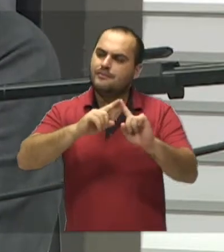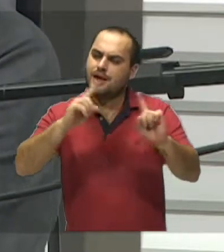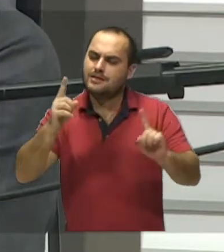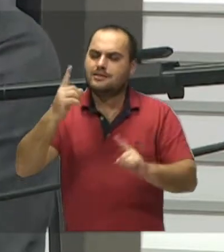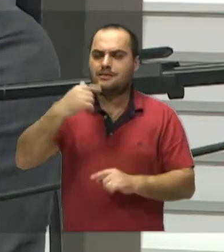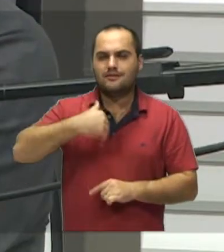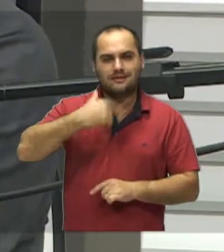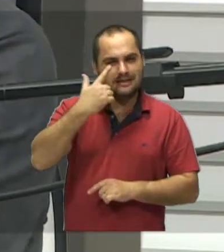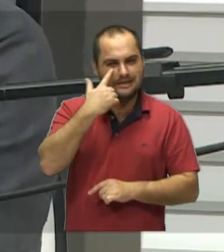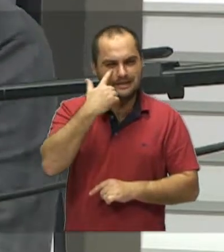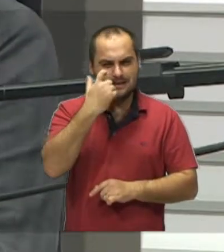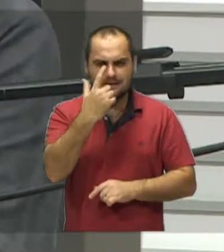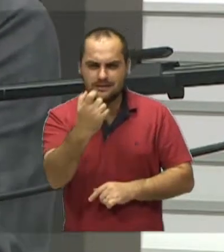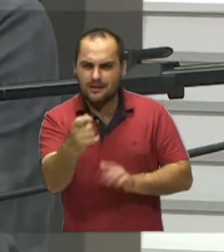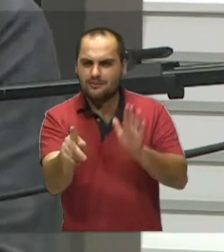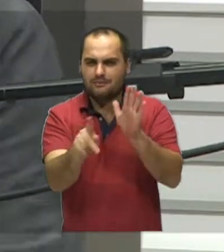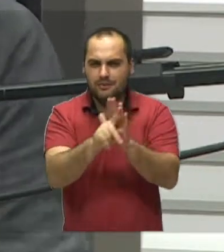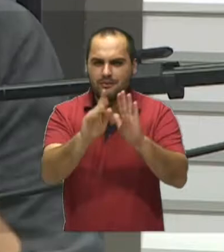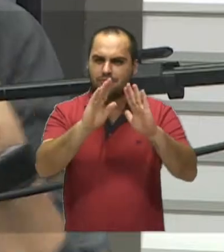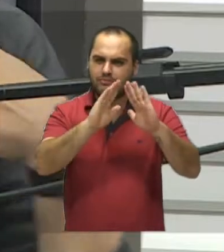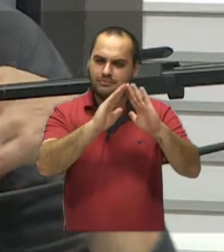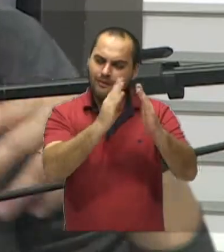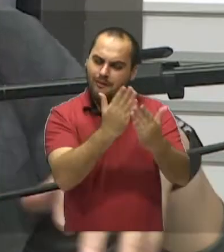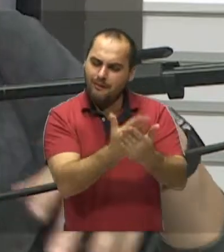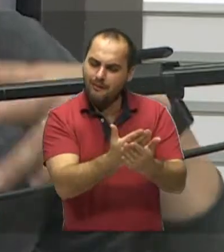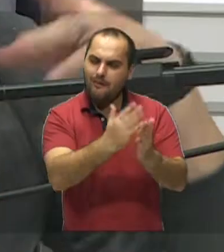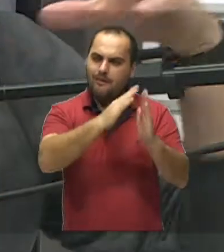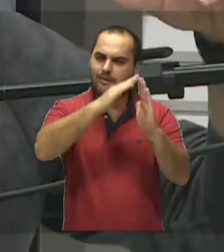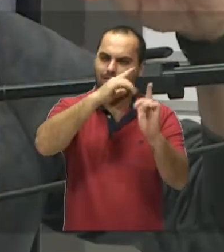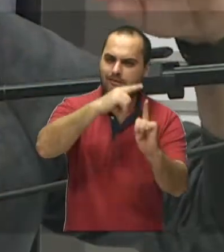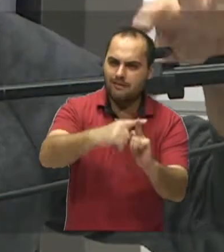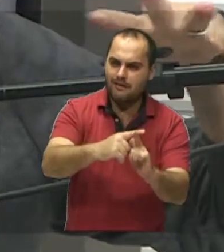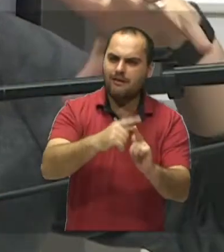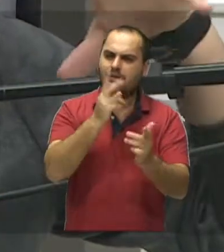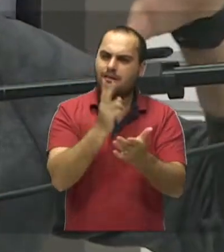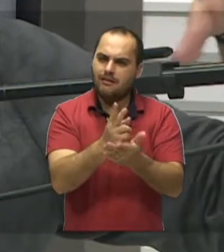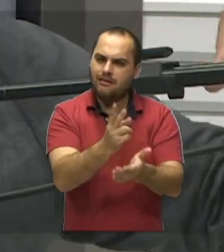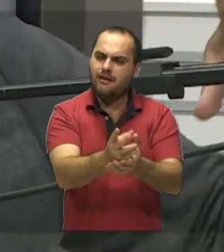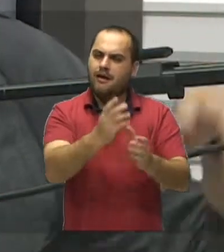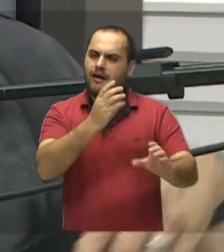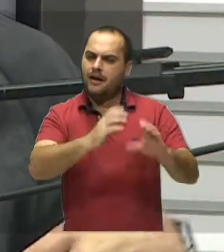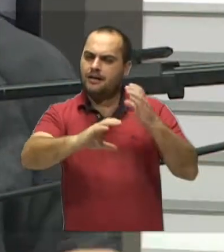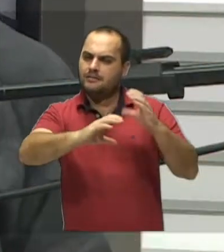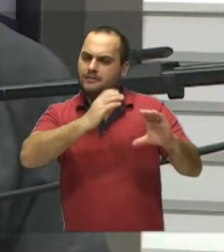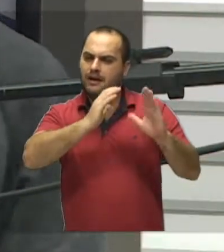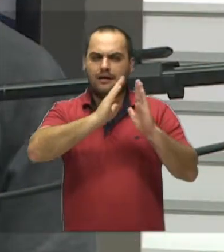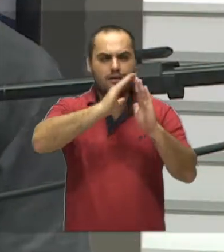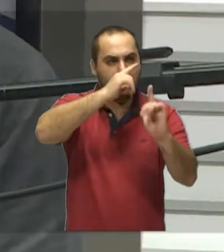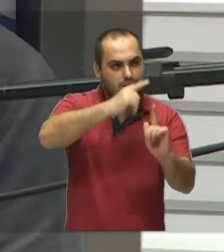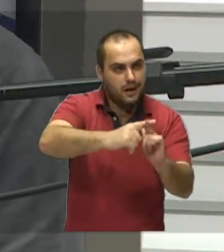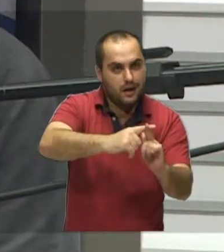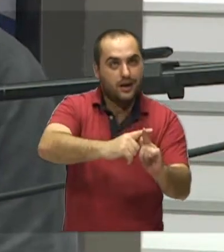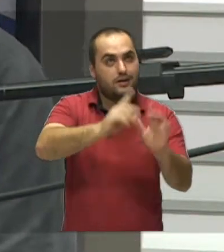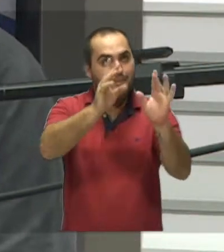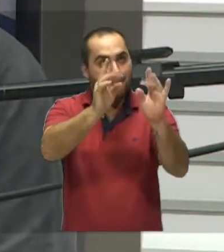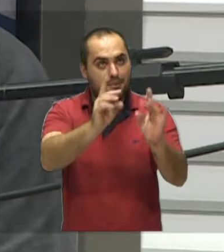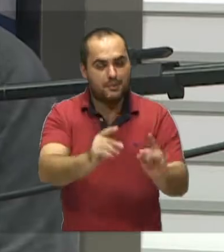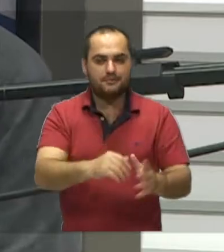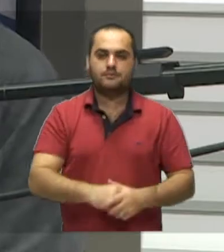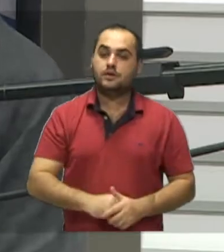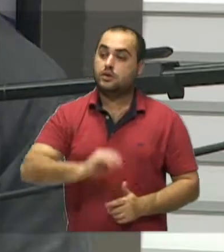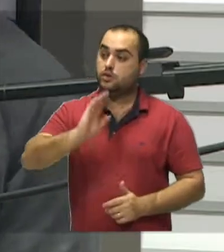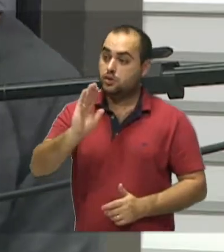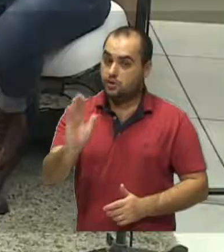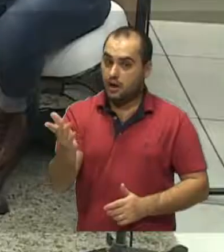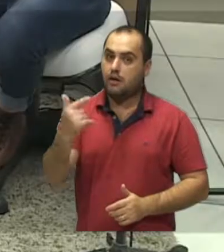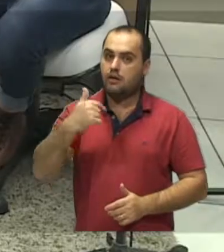nessa coisa de fazer catequese no colégio, e aí sempre estava metida na coisa de cantar um pouco na igreja. Na adolescência eu entrei num grupo